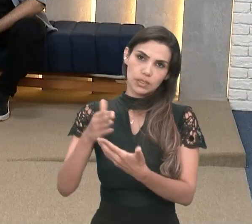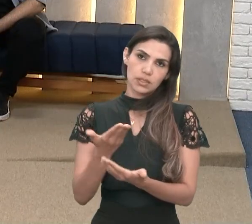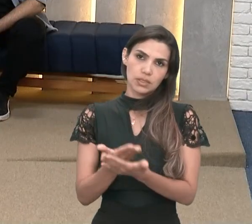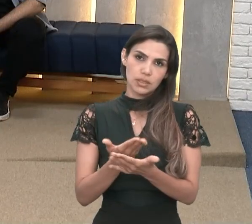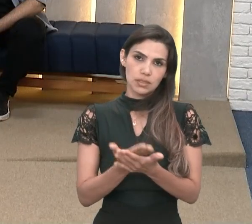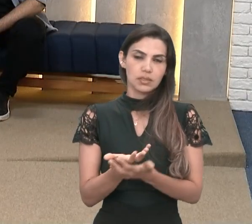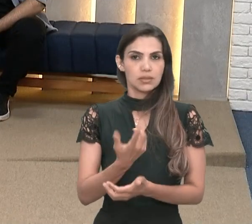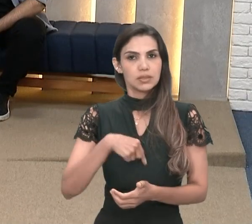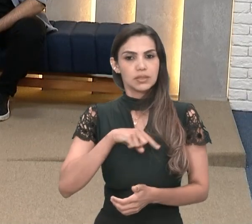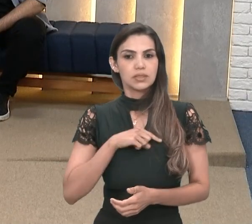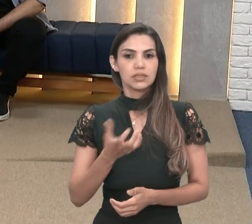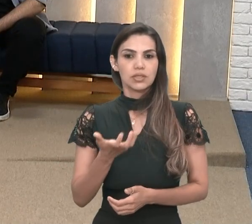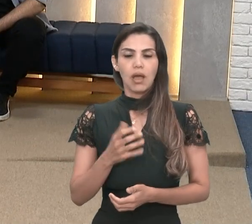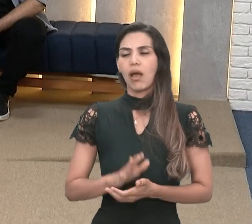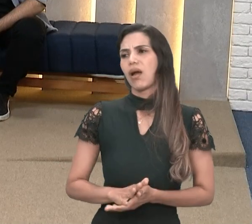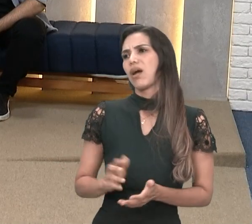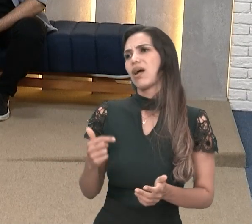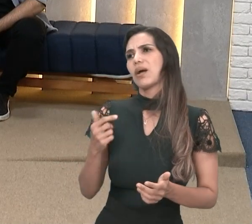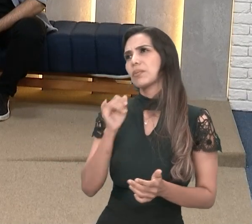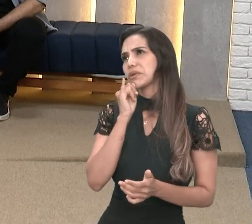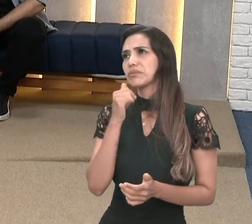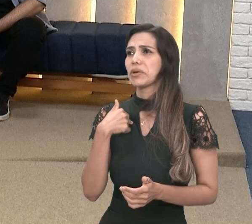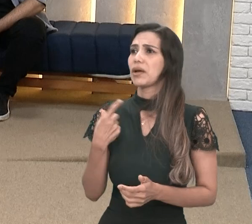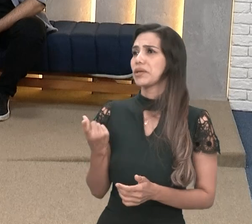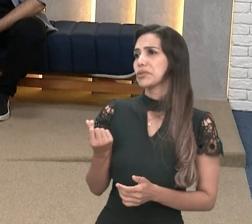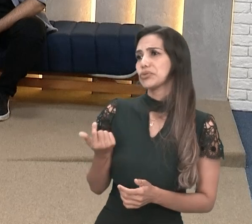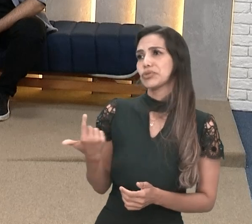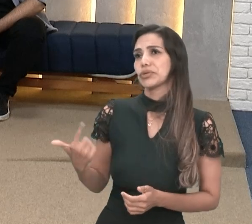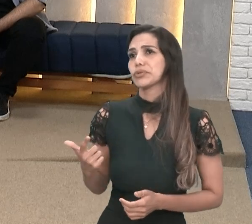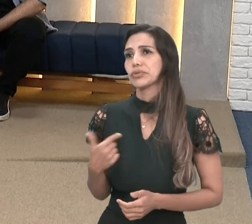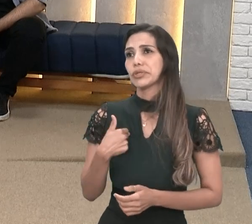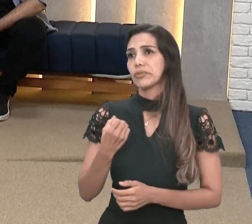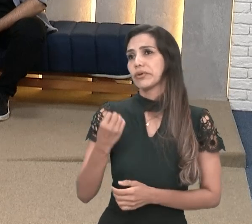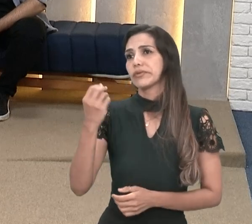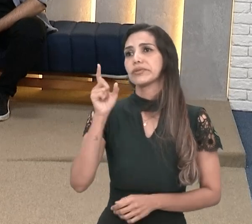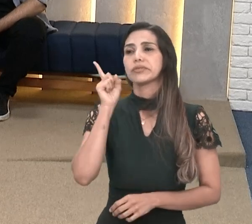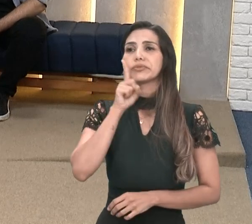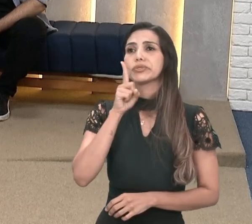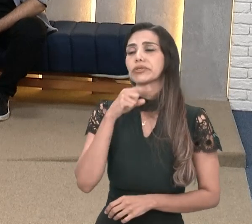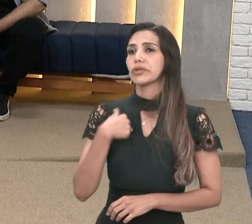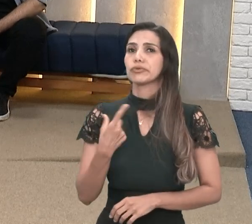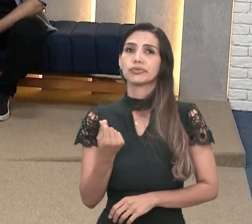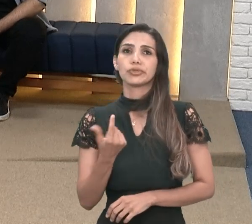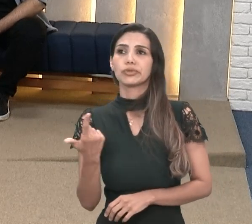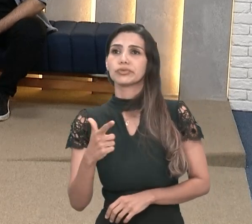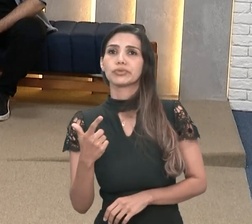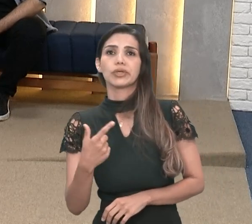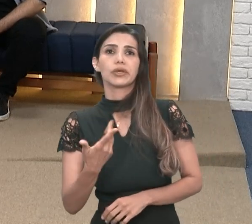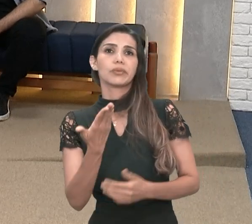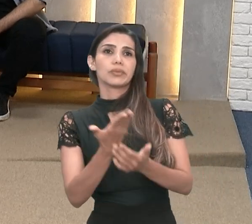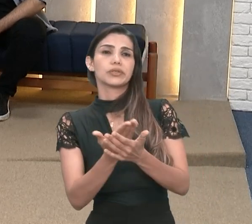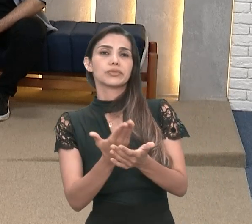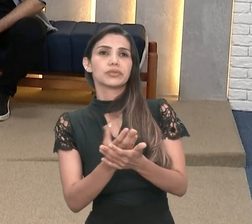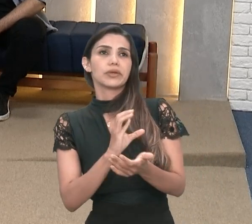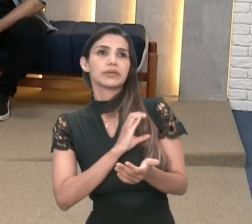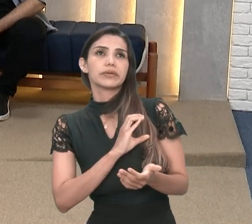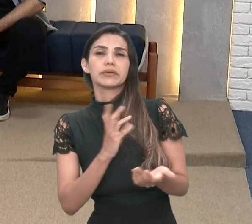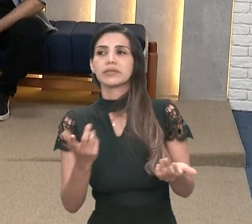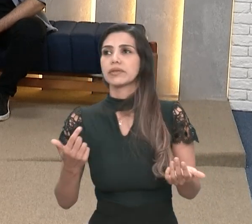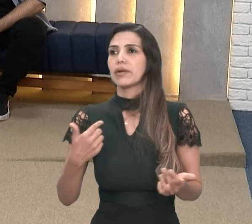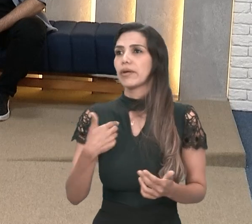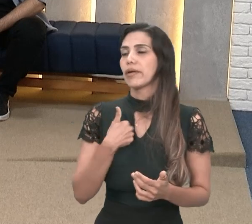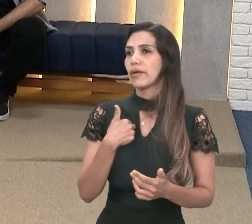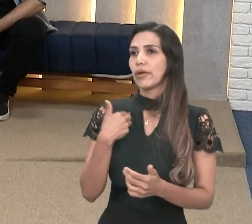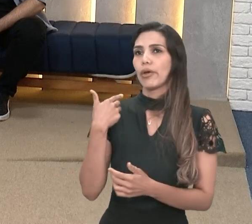história de eu não tenho mais dinheiro para ir para os Estados Unidos, eu não tenho mais dinheiro para ir para o Canadá, eu não tenho condições de morar em um